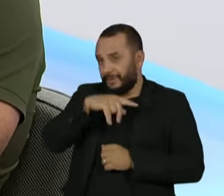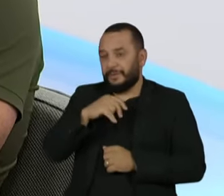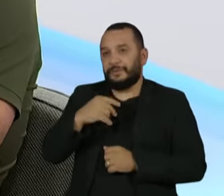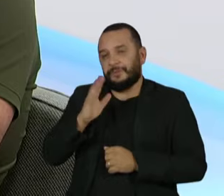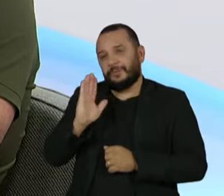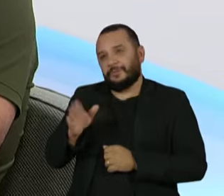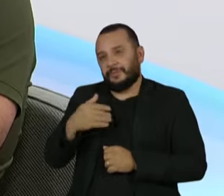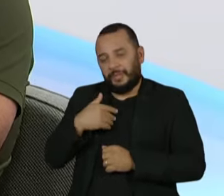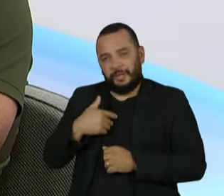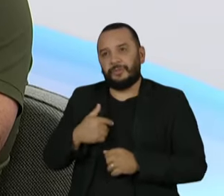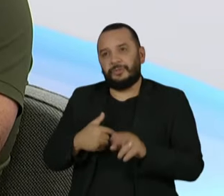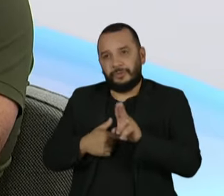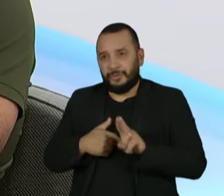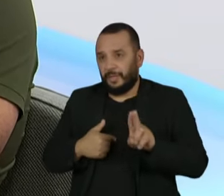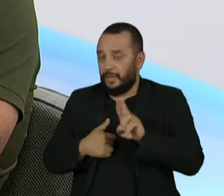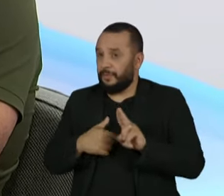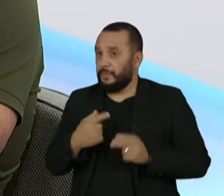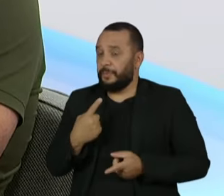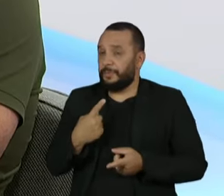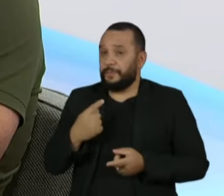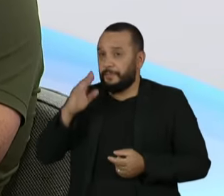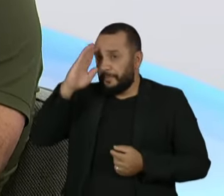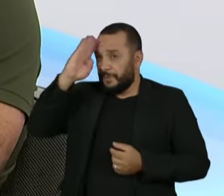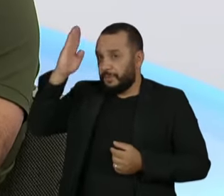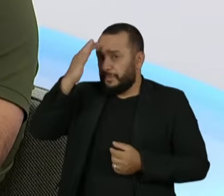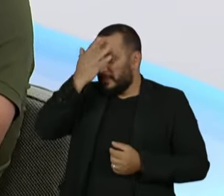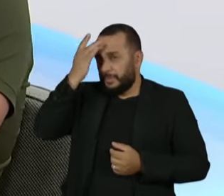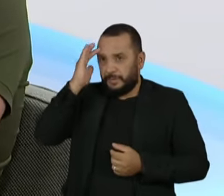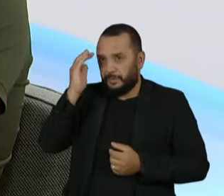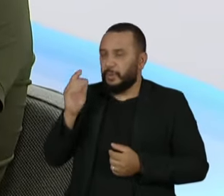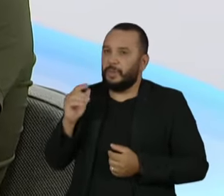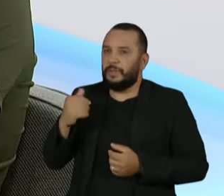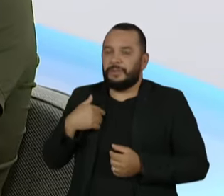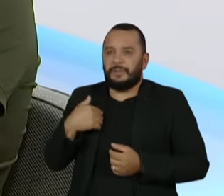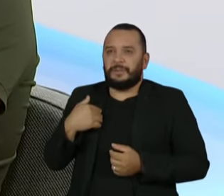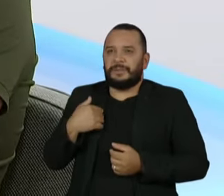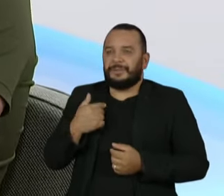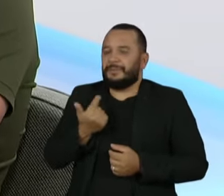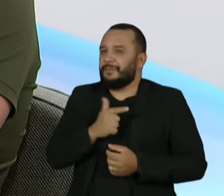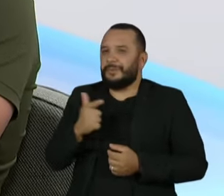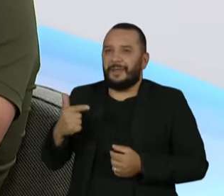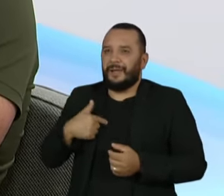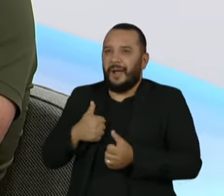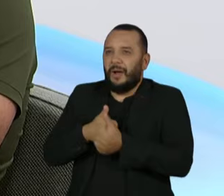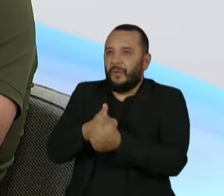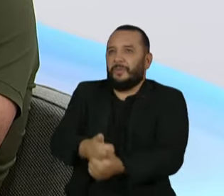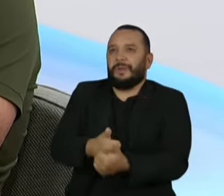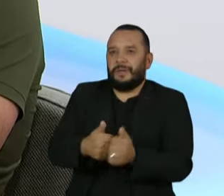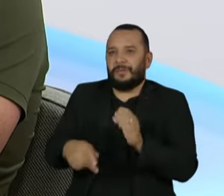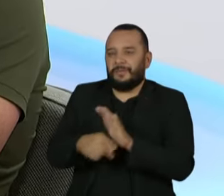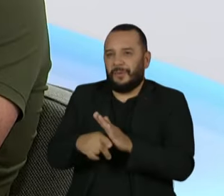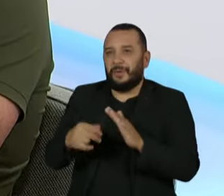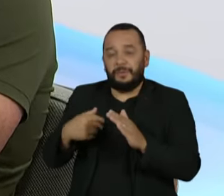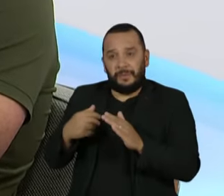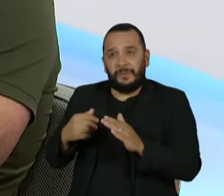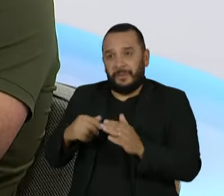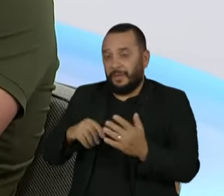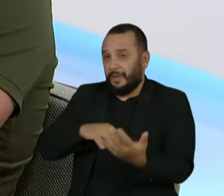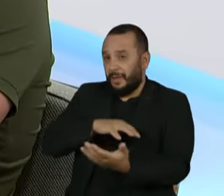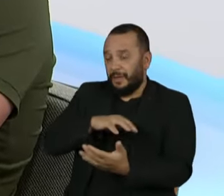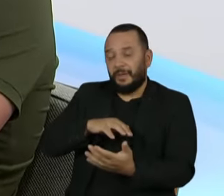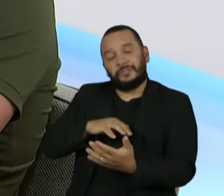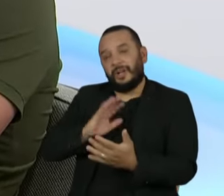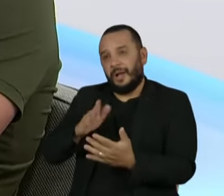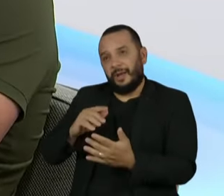navegado principalmente por pessoas que não vem acompanhando essa revolução a algum tempo o que que